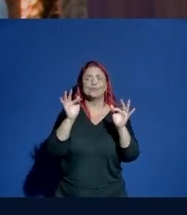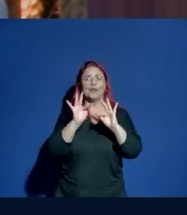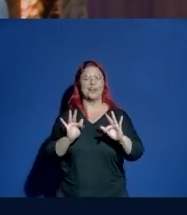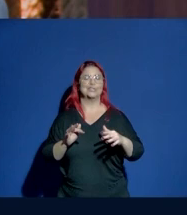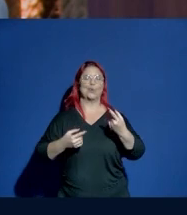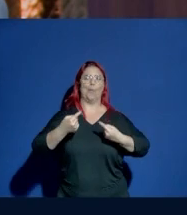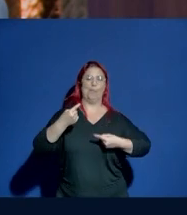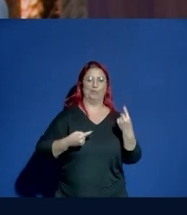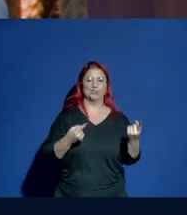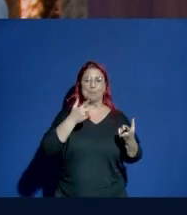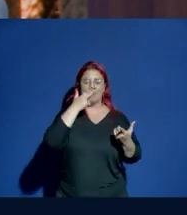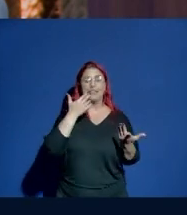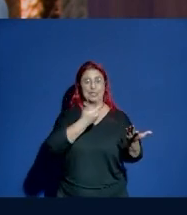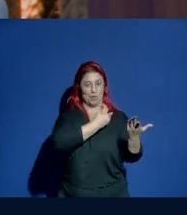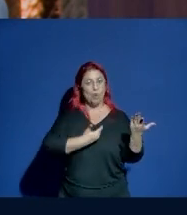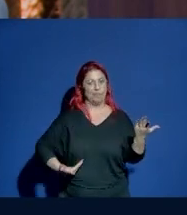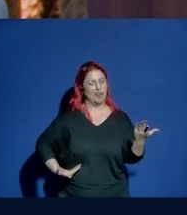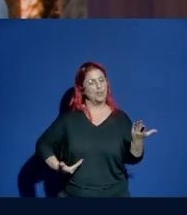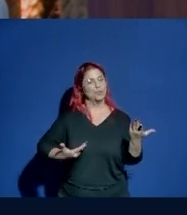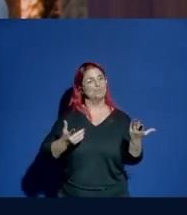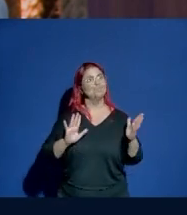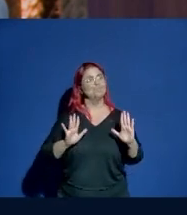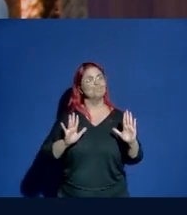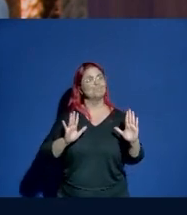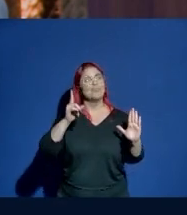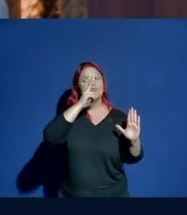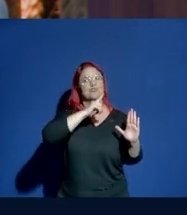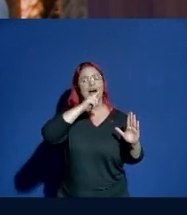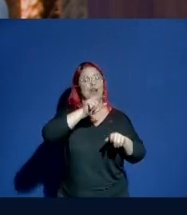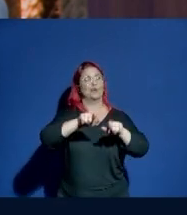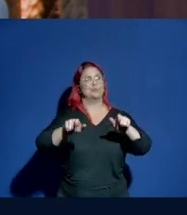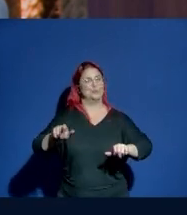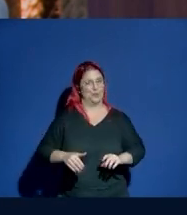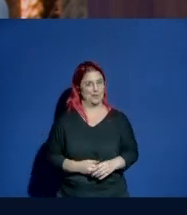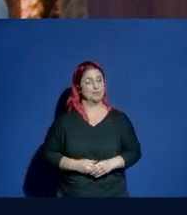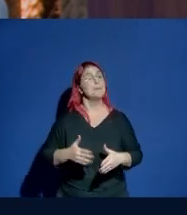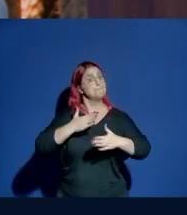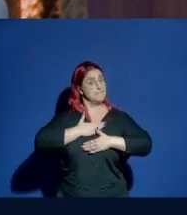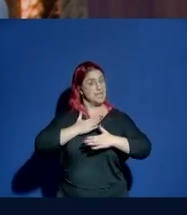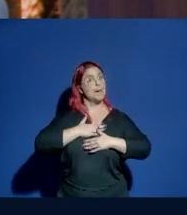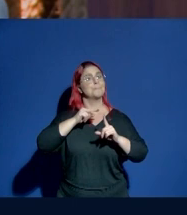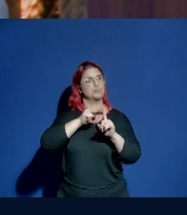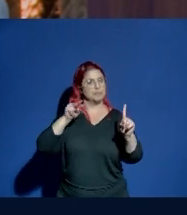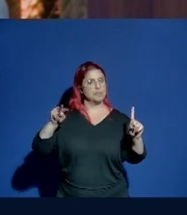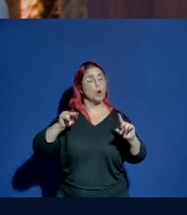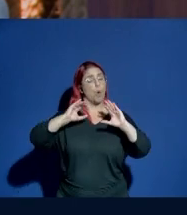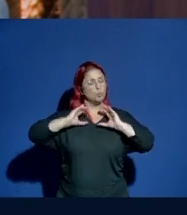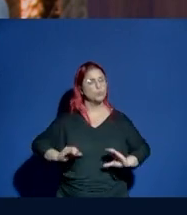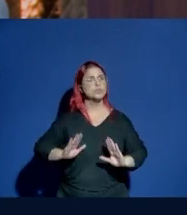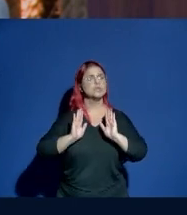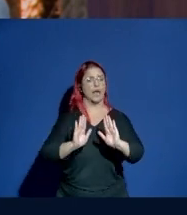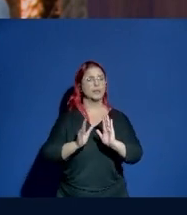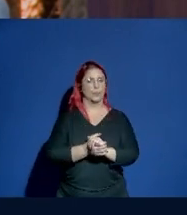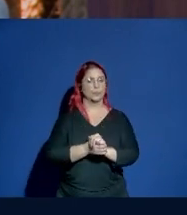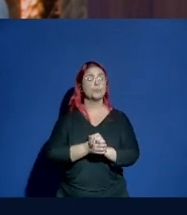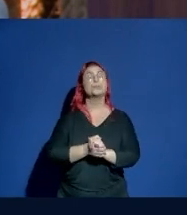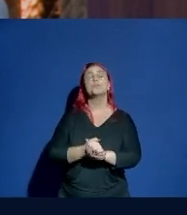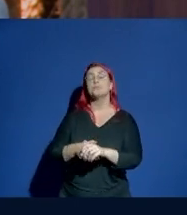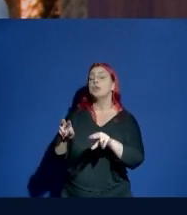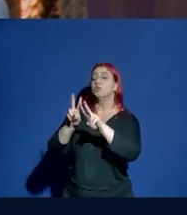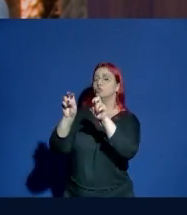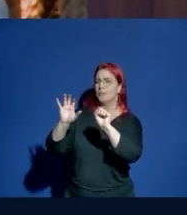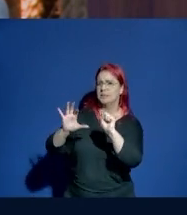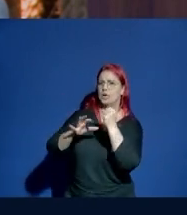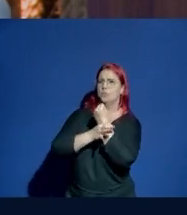ele está falhando com a sociedade Essa é a minha percepção de governador de cidadão embora o Caiado falou da